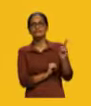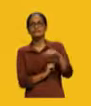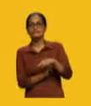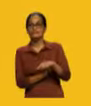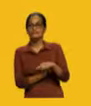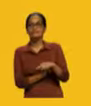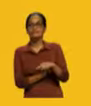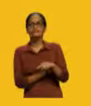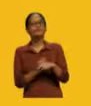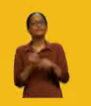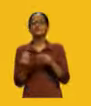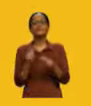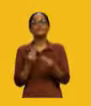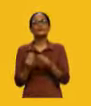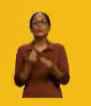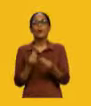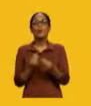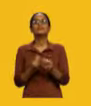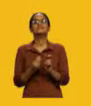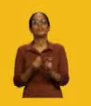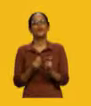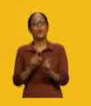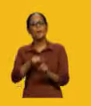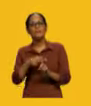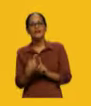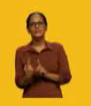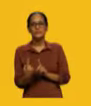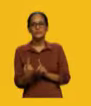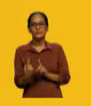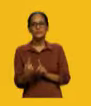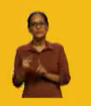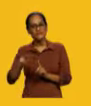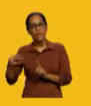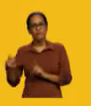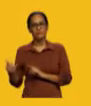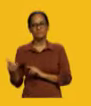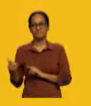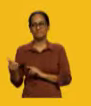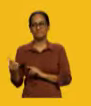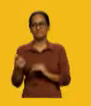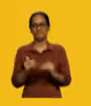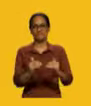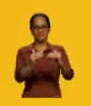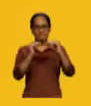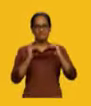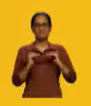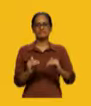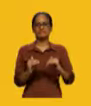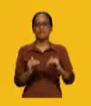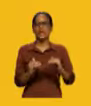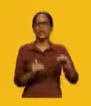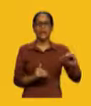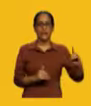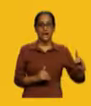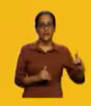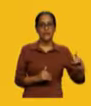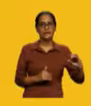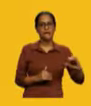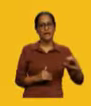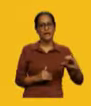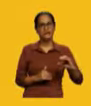com mais o I, que é 5, com mais 1, 6. Eu tenho o D, o C é menor